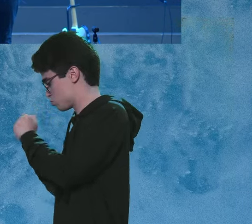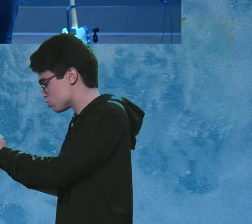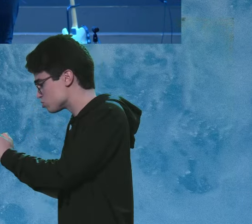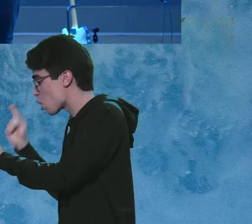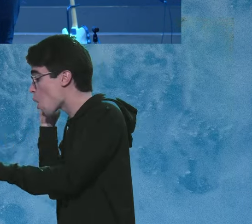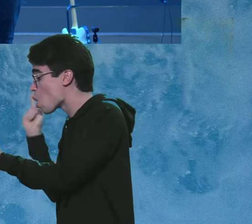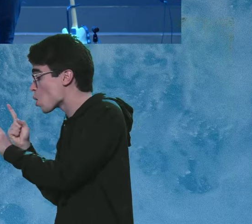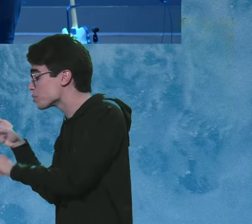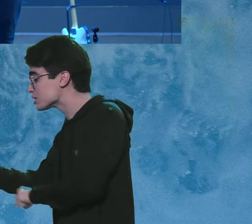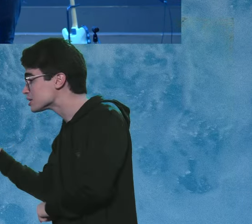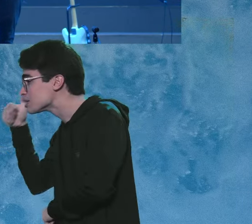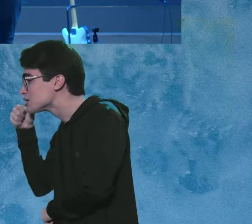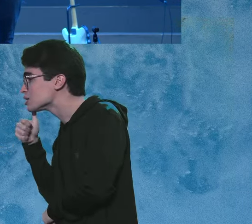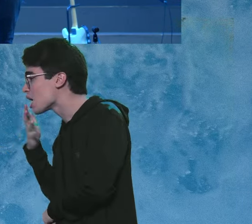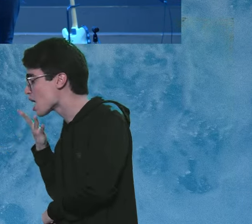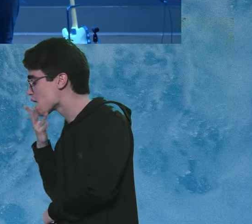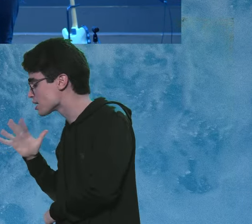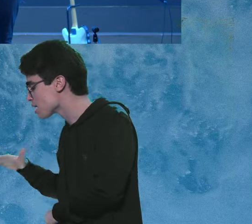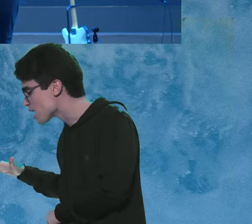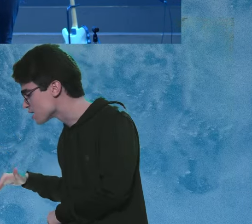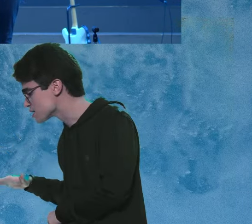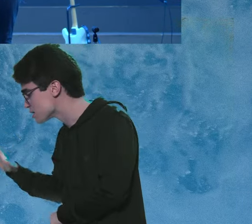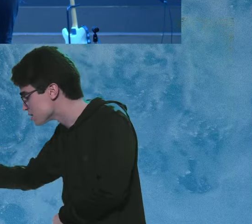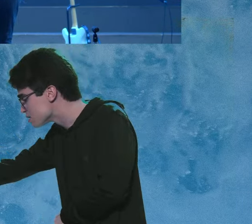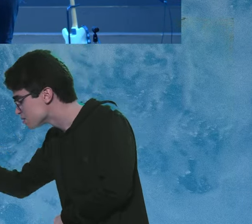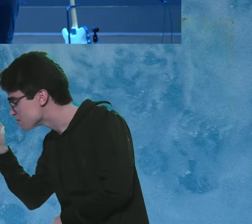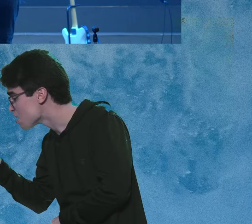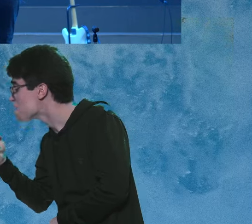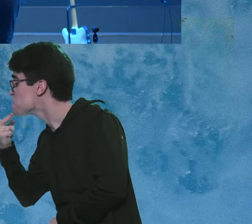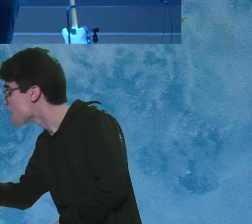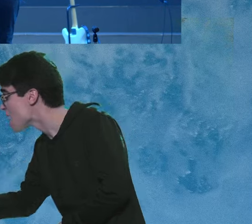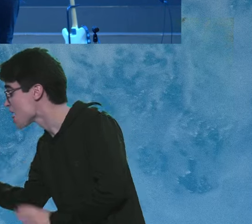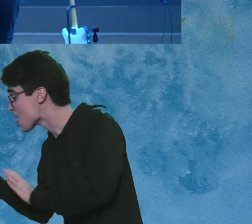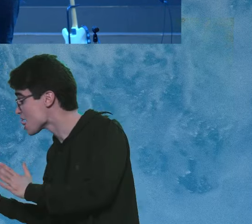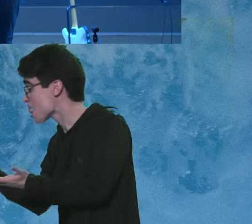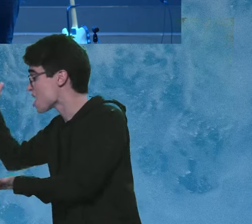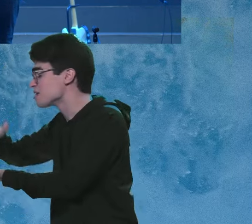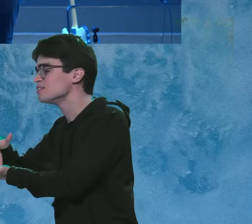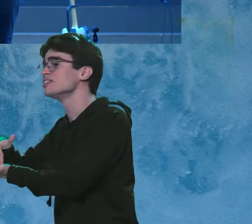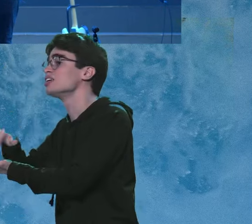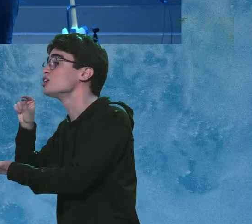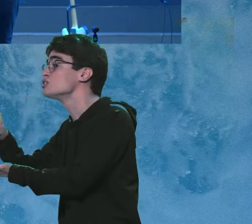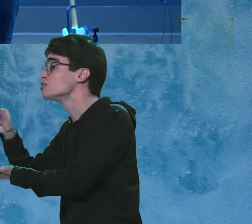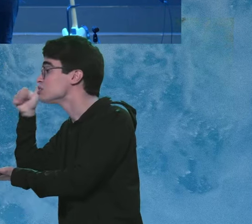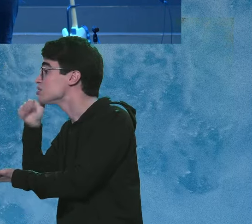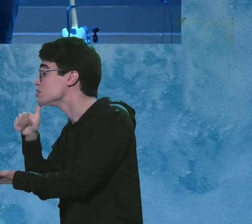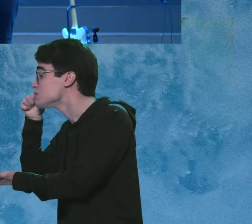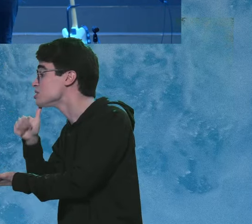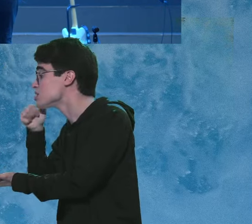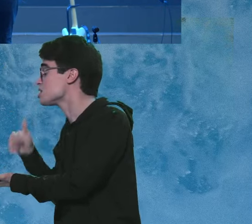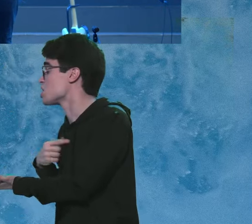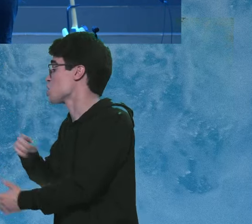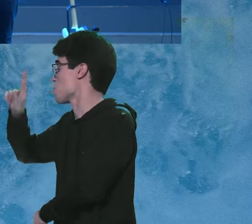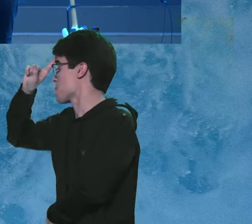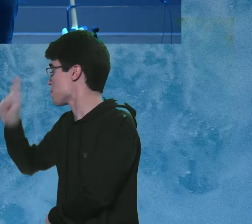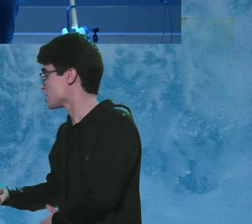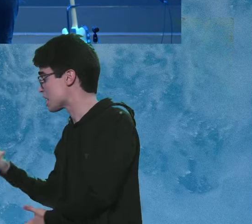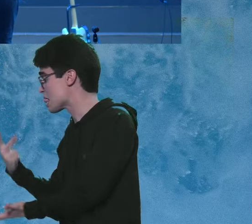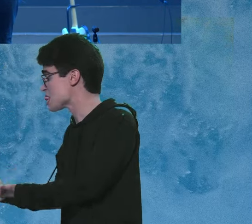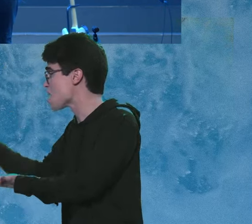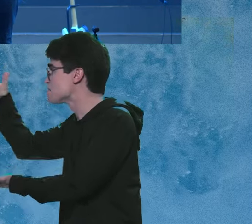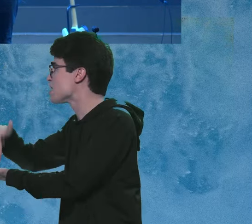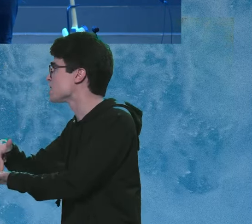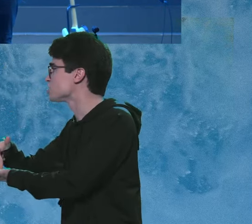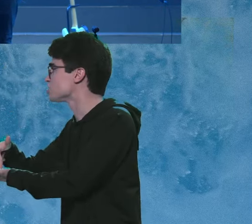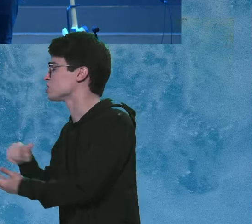a criança. Tomando-a pela mão, disse: Talita cumi, que significa: menina, eu ordeno a você,